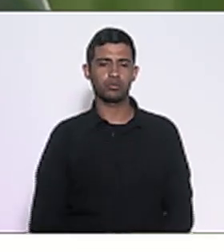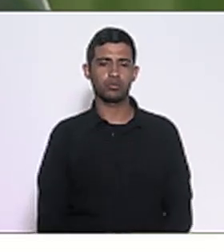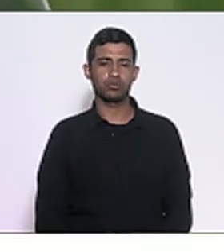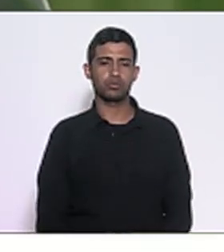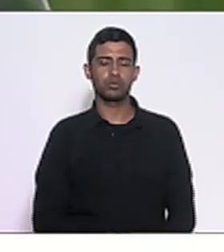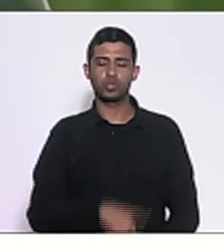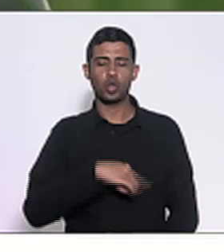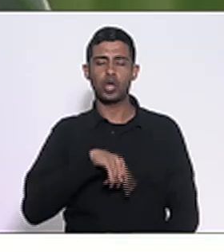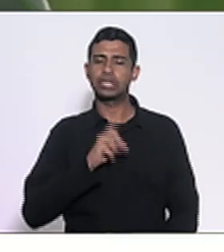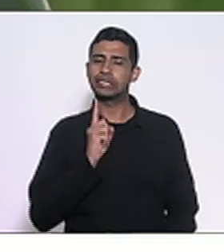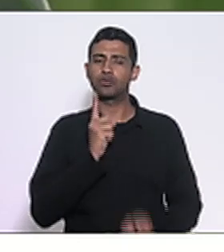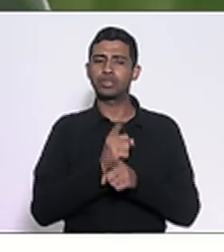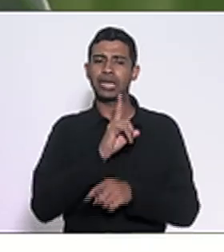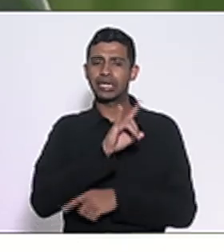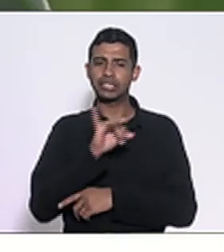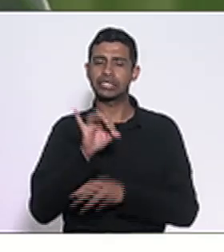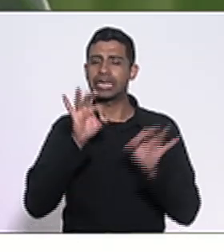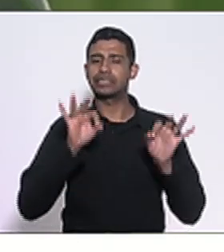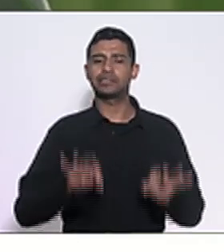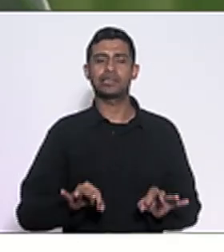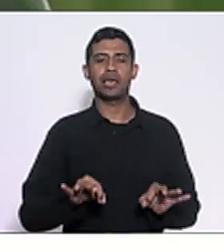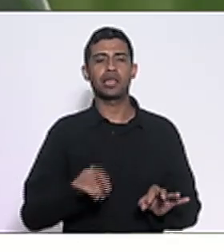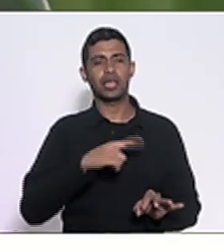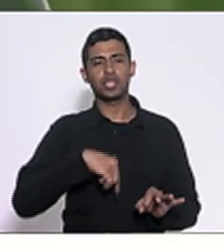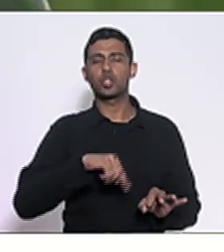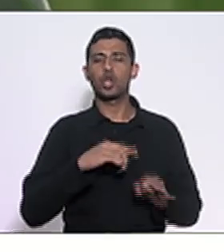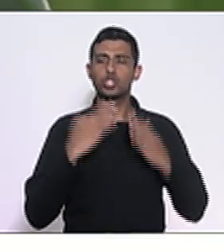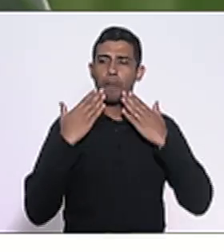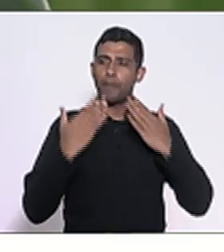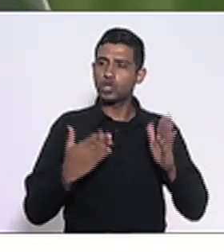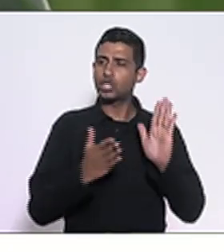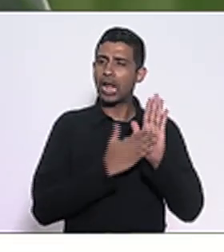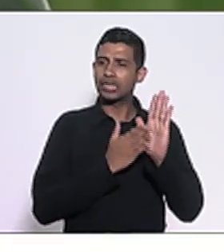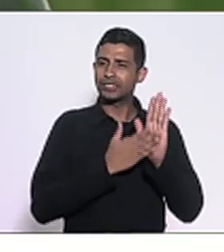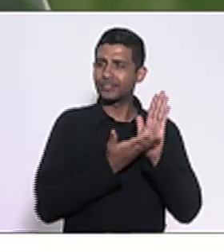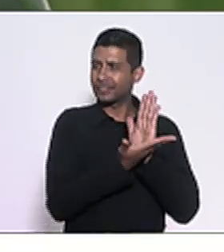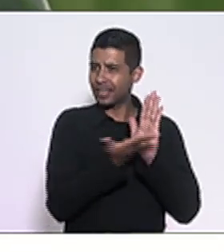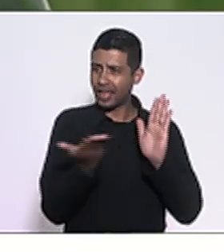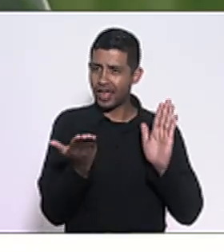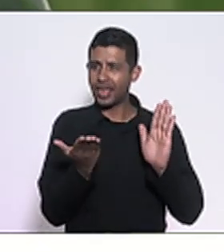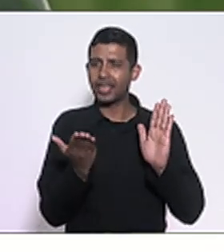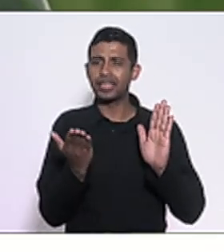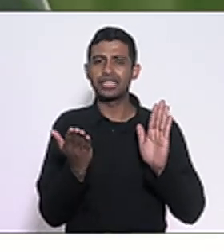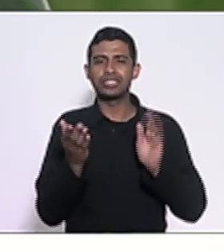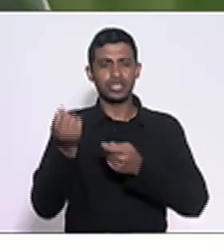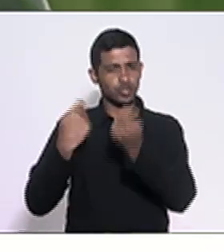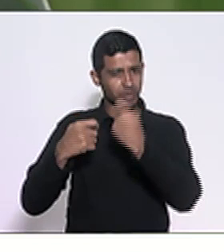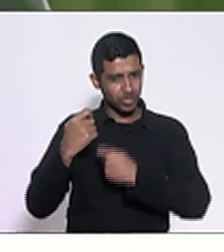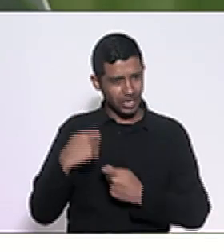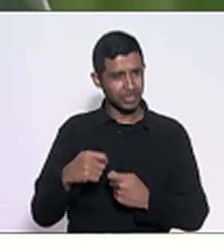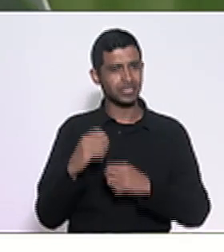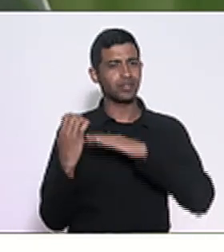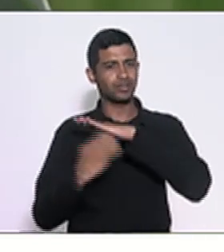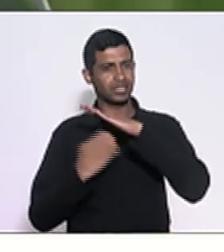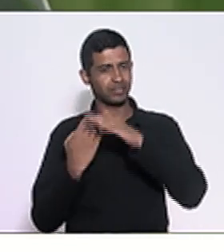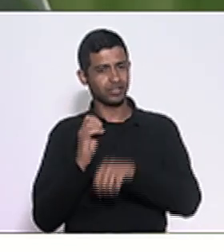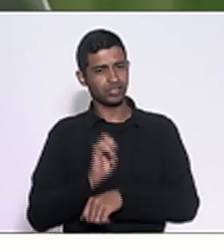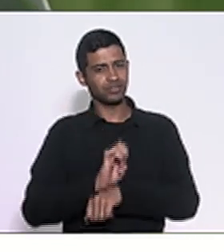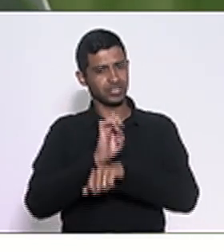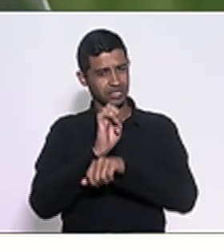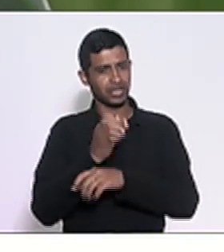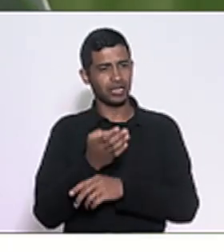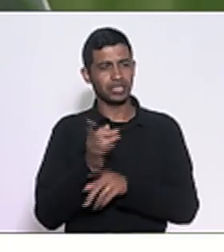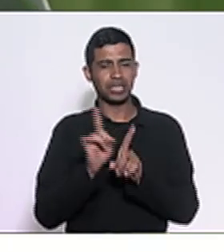acharmos uma data onde possamos apresentar para toda a administração executiva estadual e, eventualmente, outros